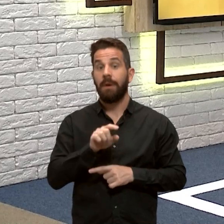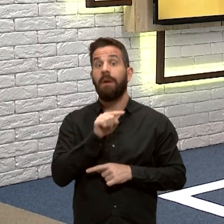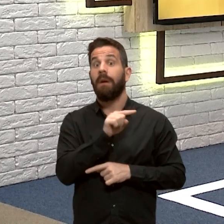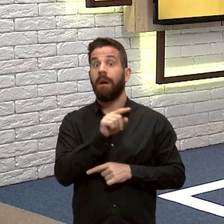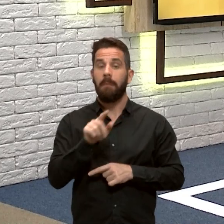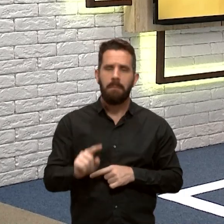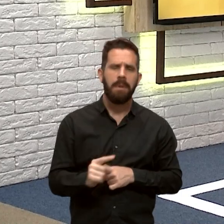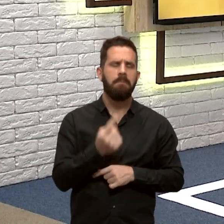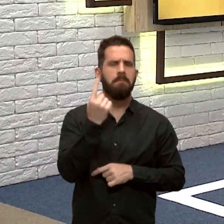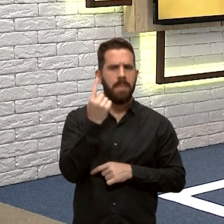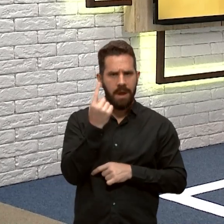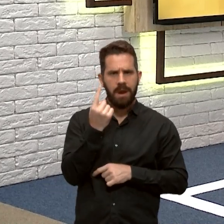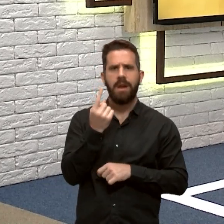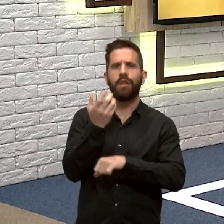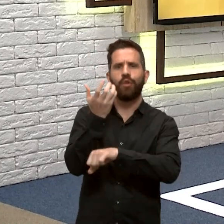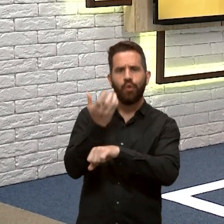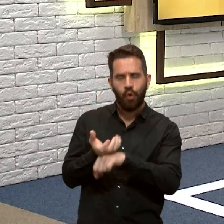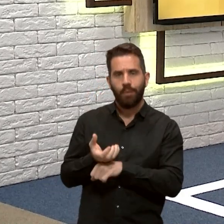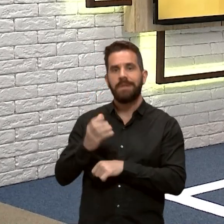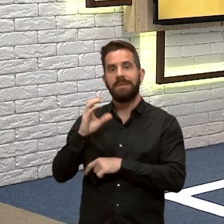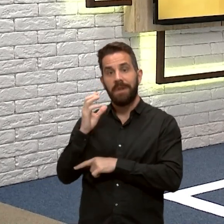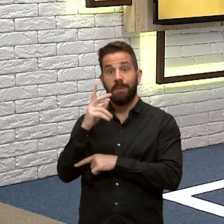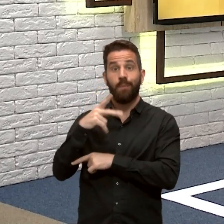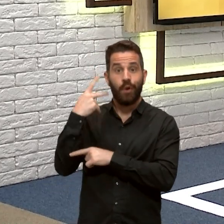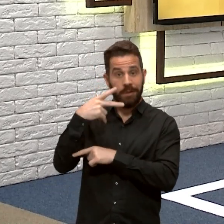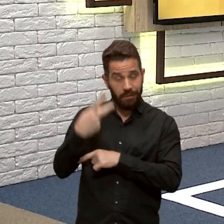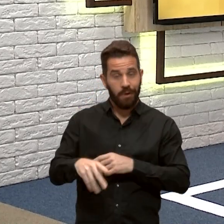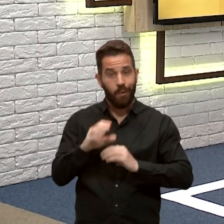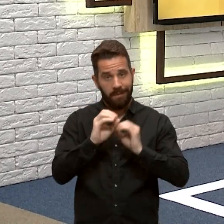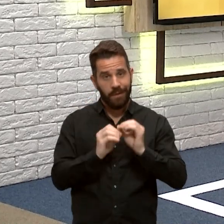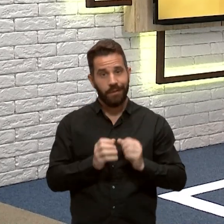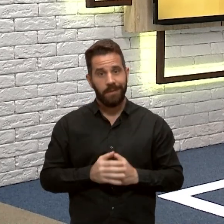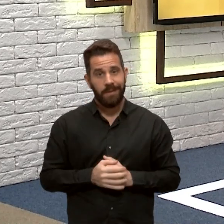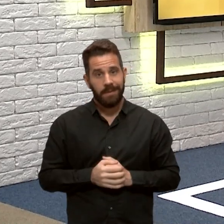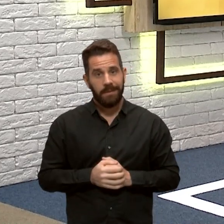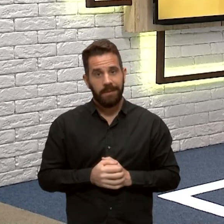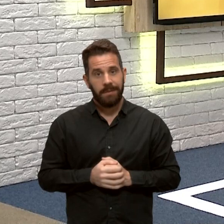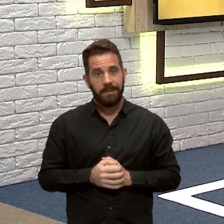turma de Ciência Política da UFG.